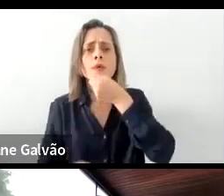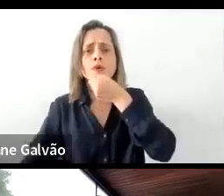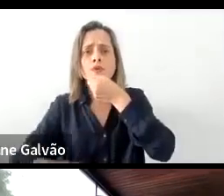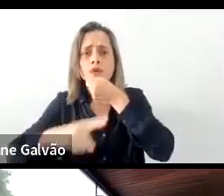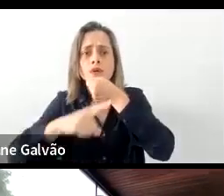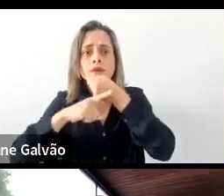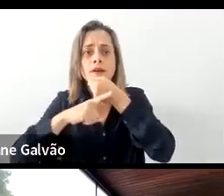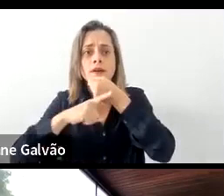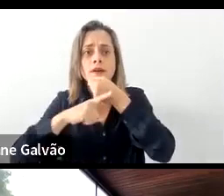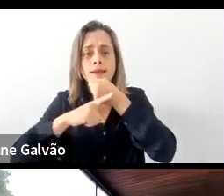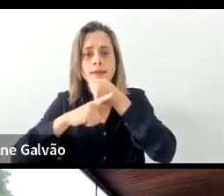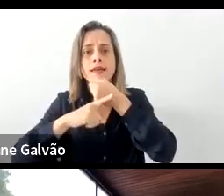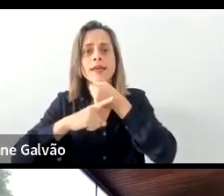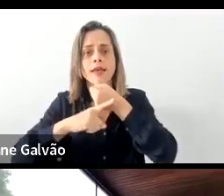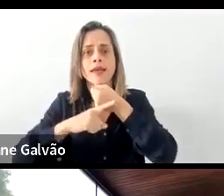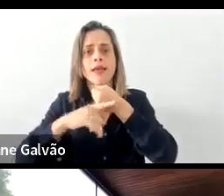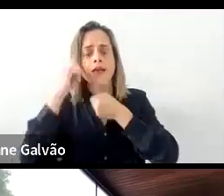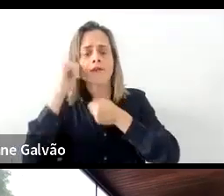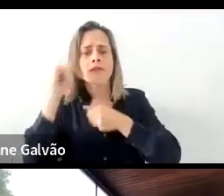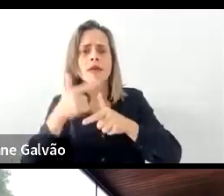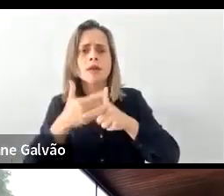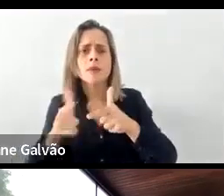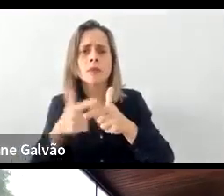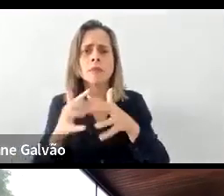interferência, tá? Por favor.